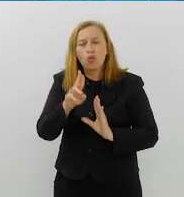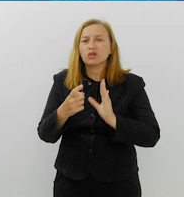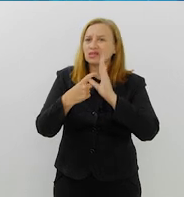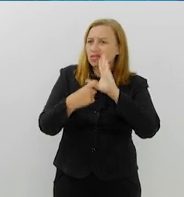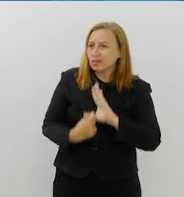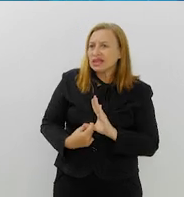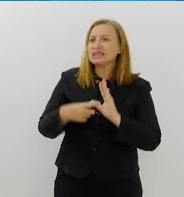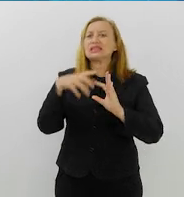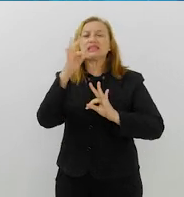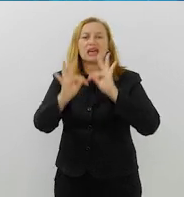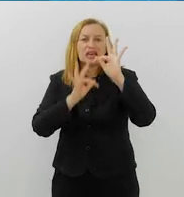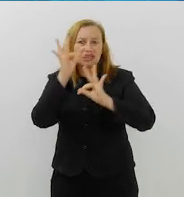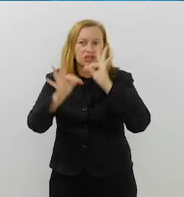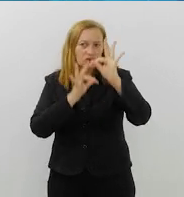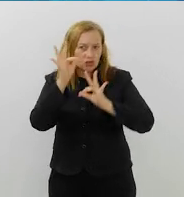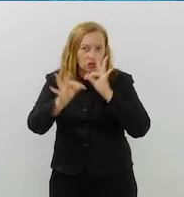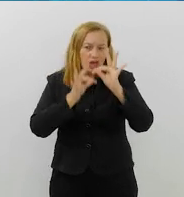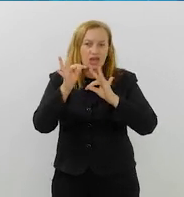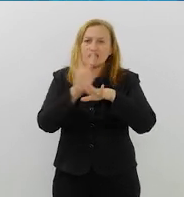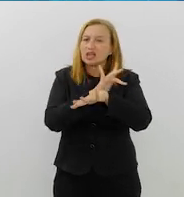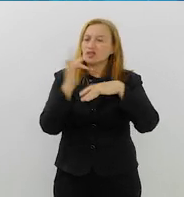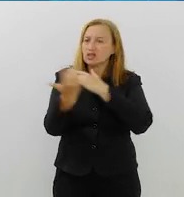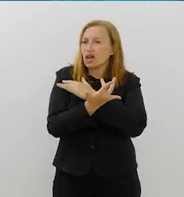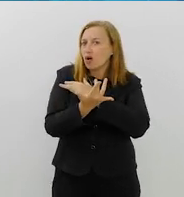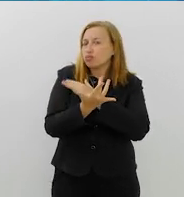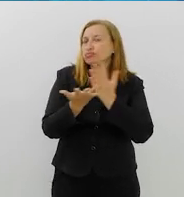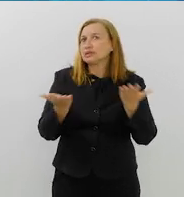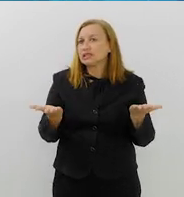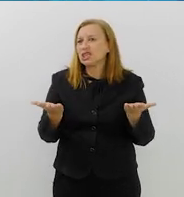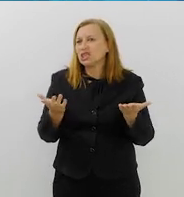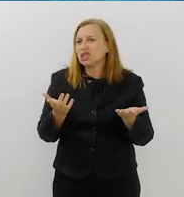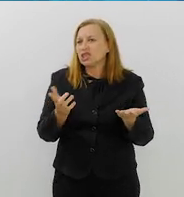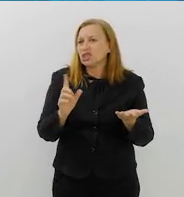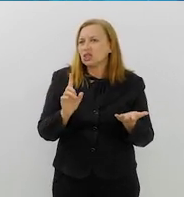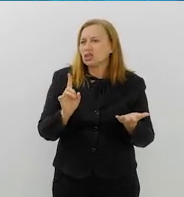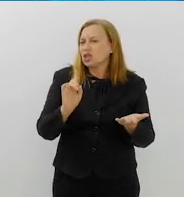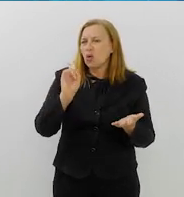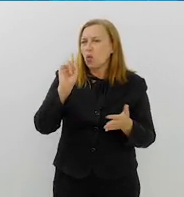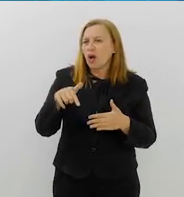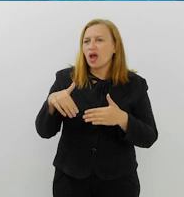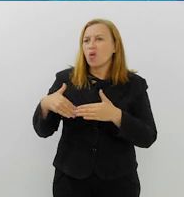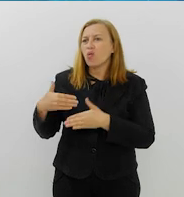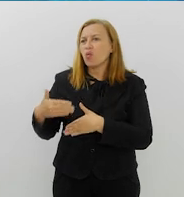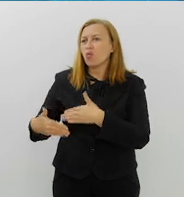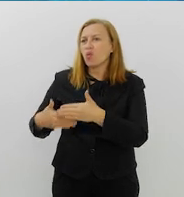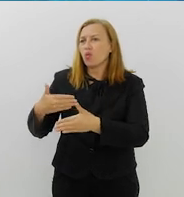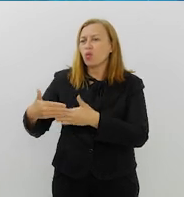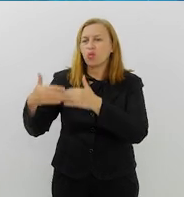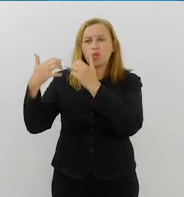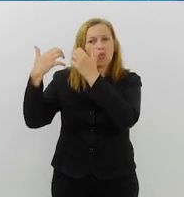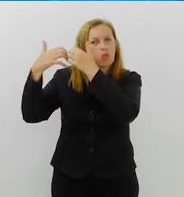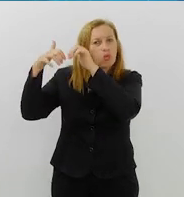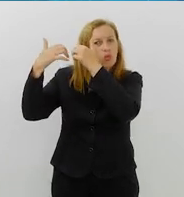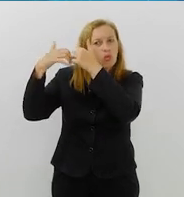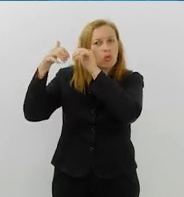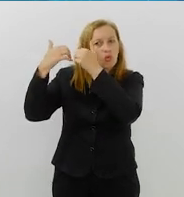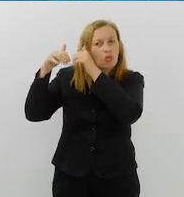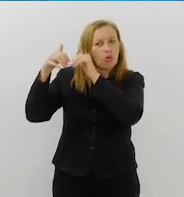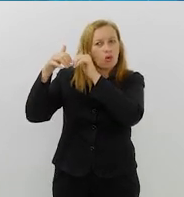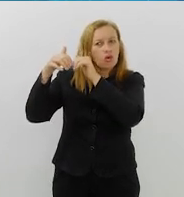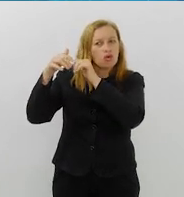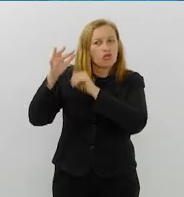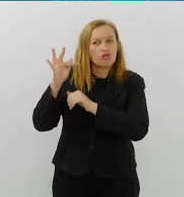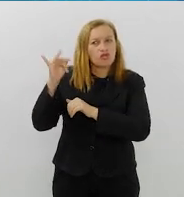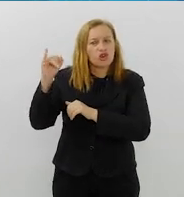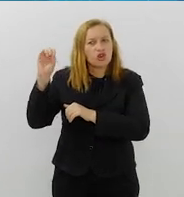da dependência tecnológica, dependência de eletrônico, da rede social, enfim, não é o processo